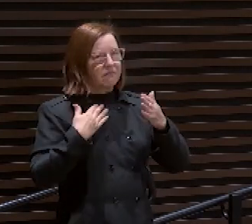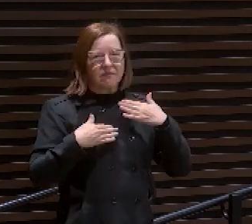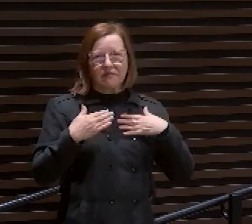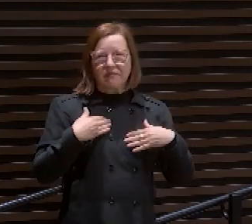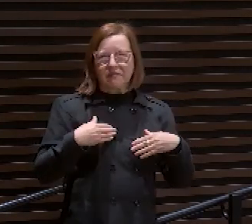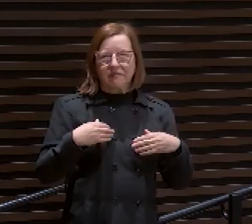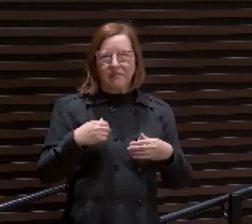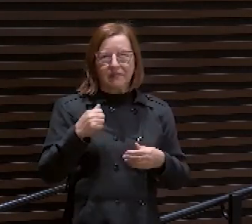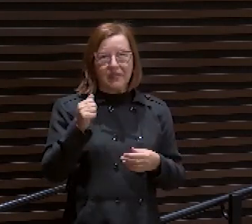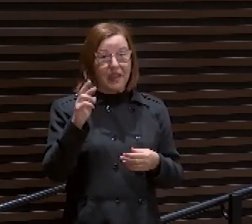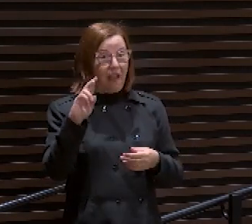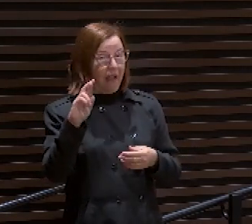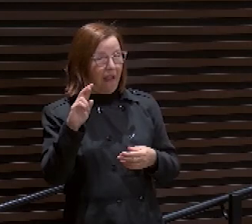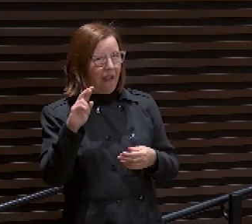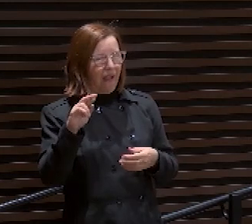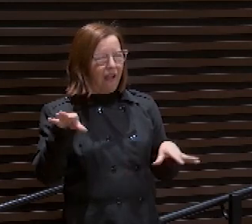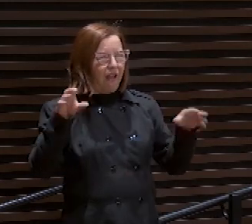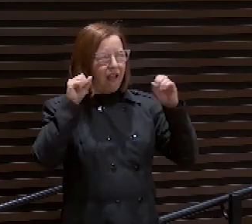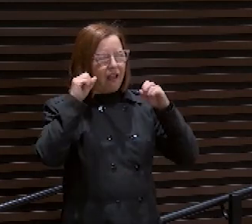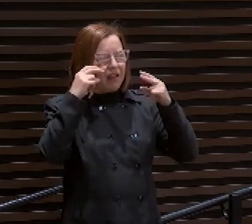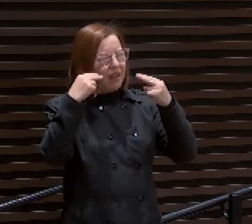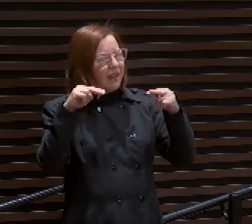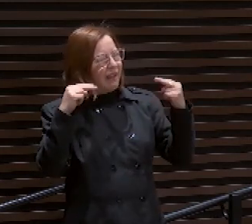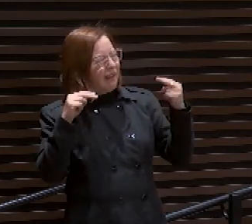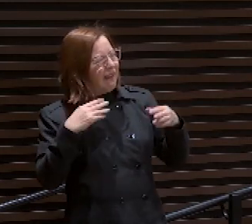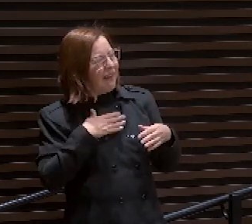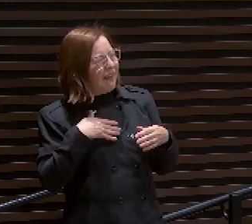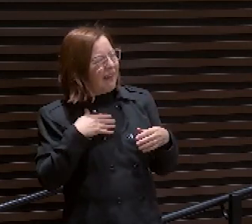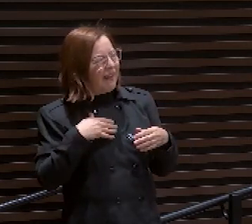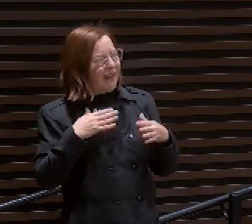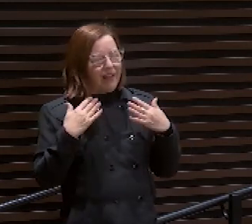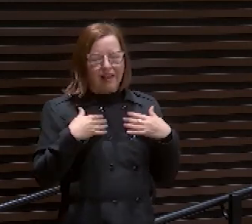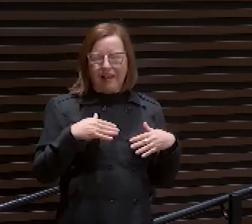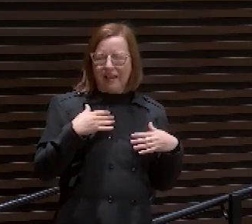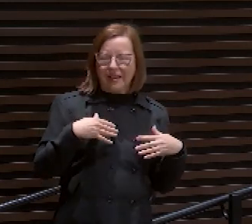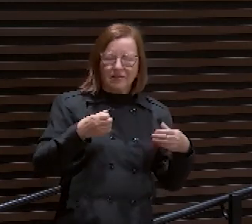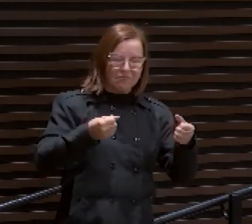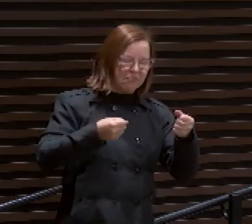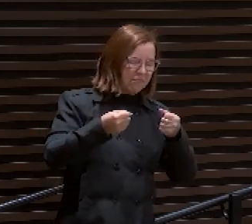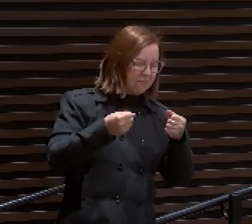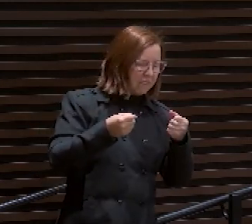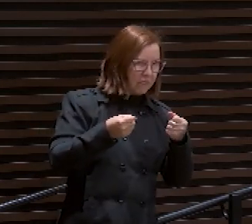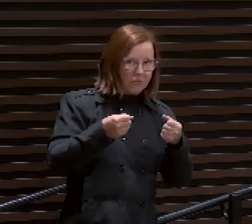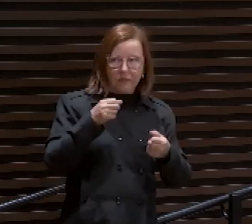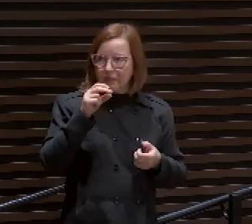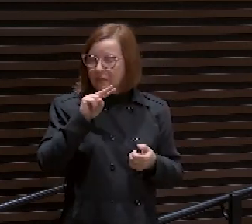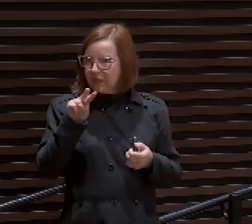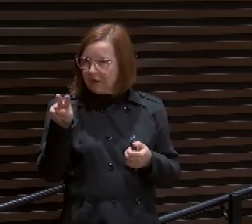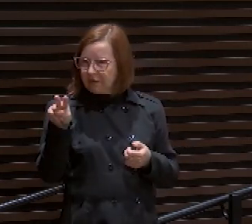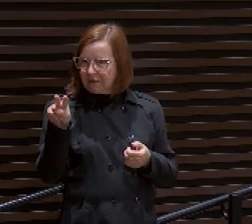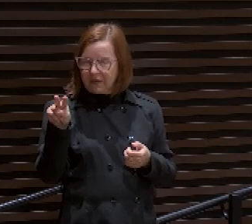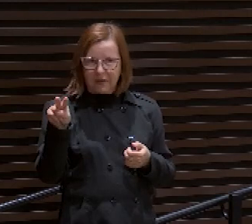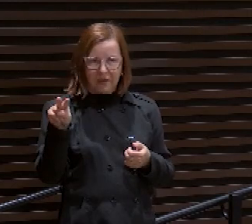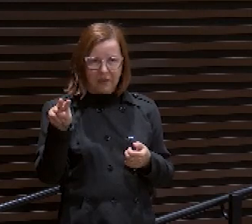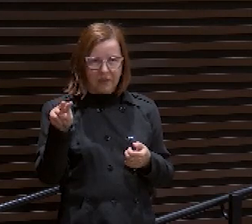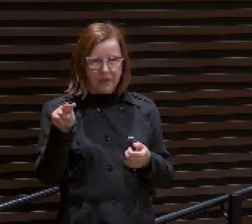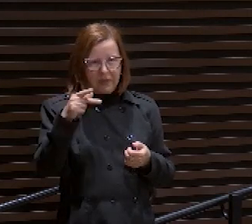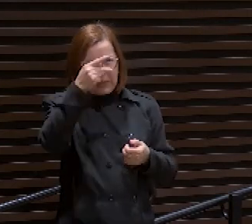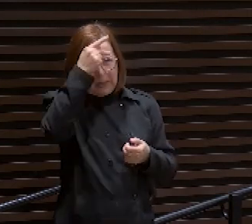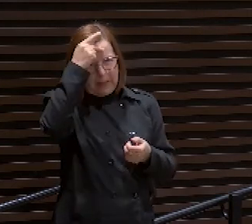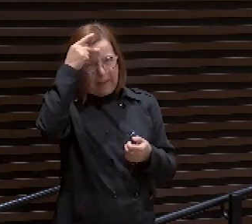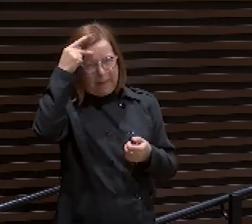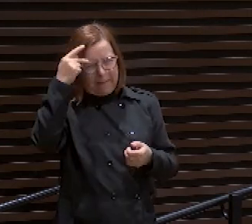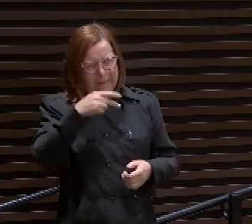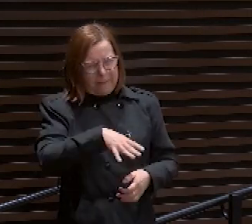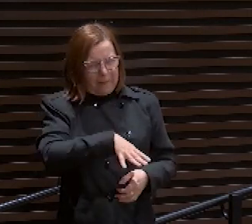arzinho ligado, ouvindo uma musiquinha que você gosta, sossegado, de boa. Aí você vê aquela pessoa que te odeia, aquela pessoa